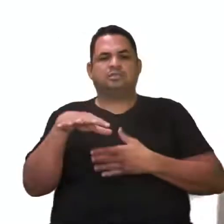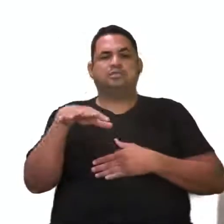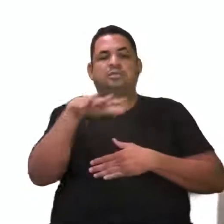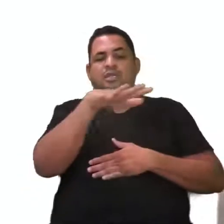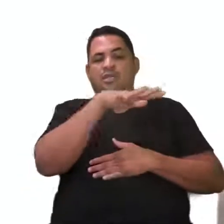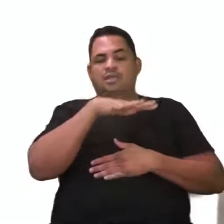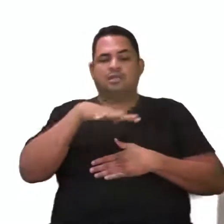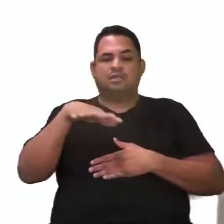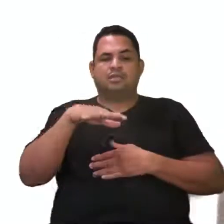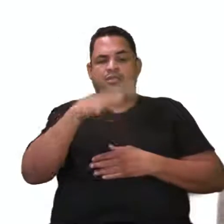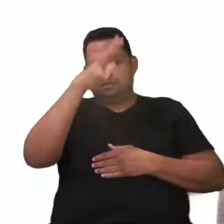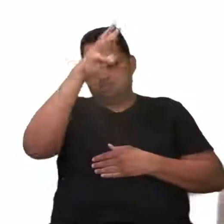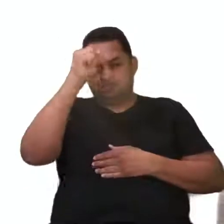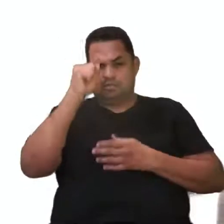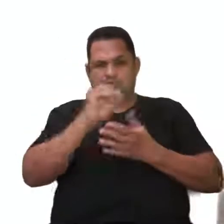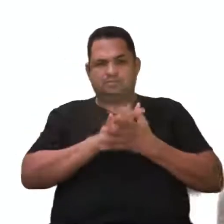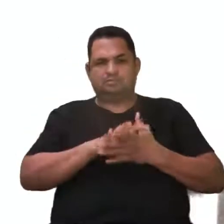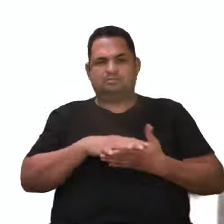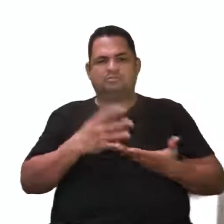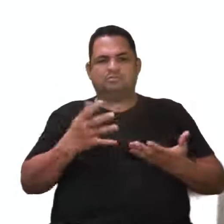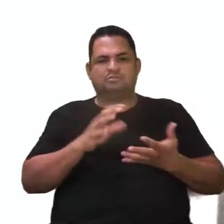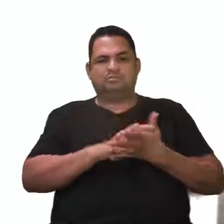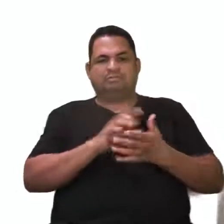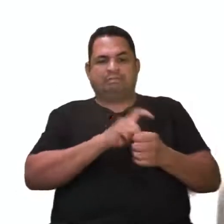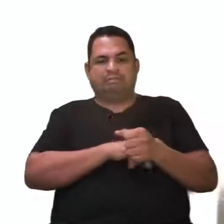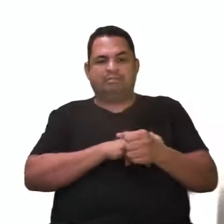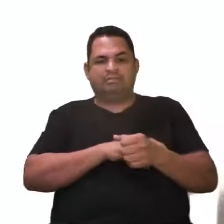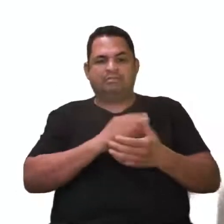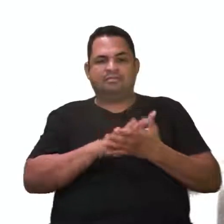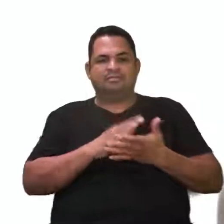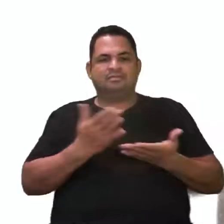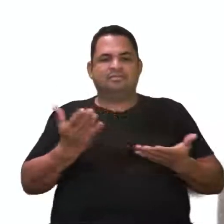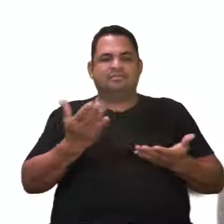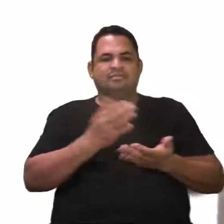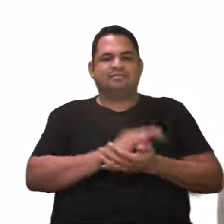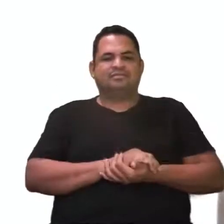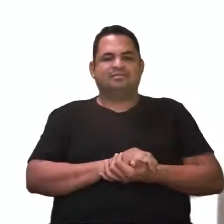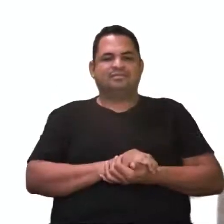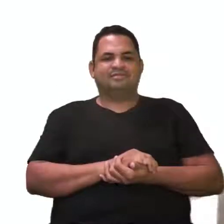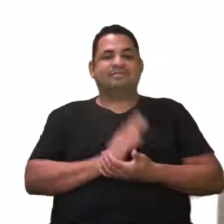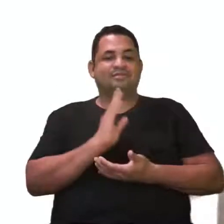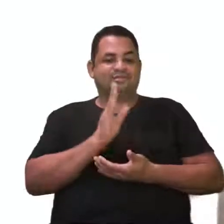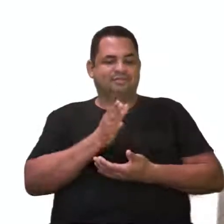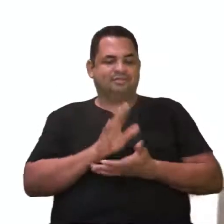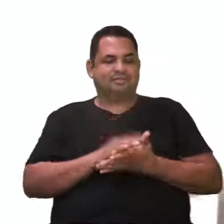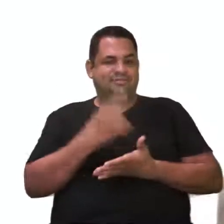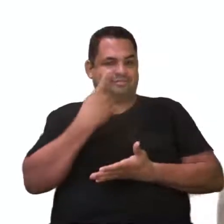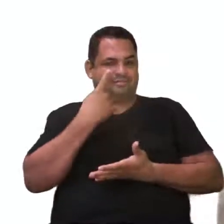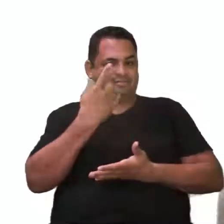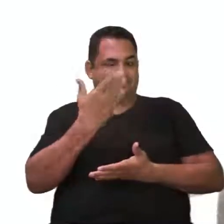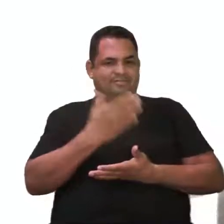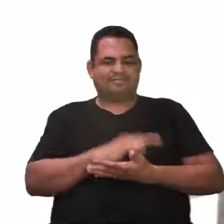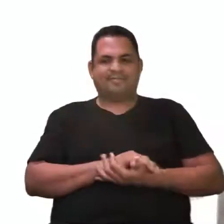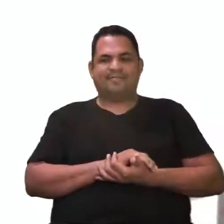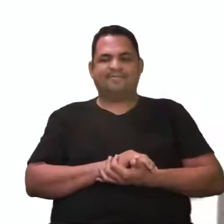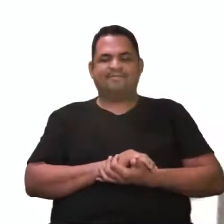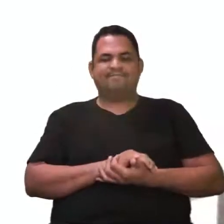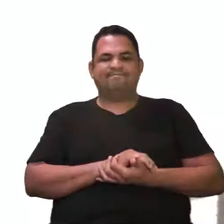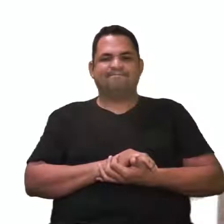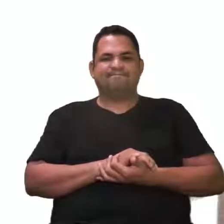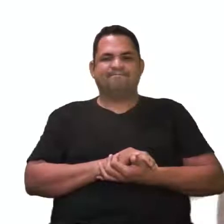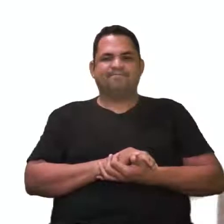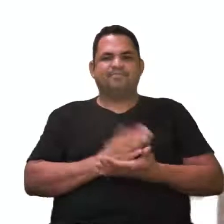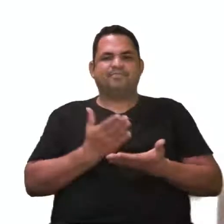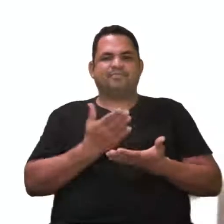no mundo. Bota aqueles macacos prego para correr legal. Eu já vi isso, gente. Eu já